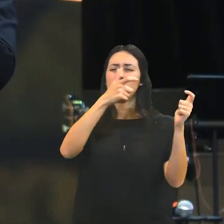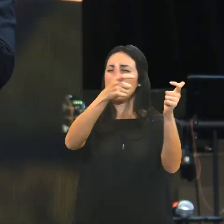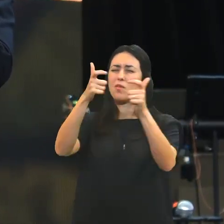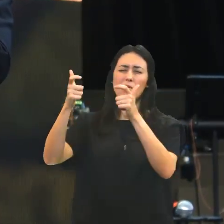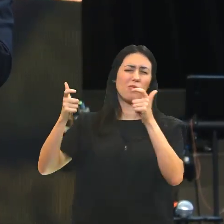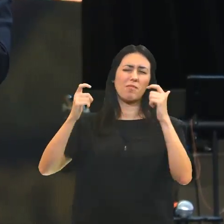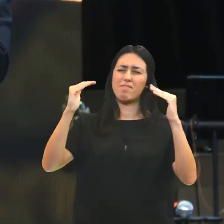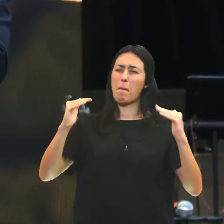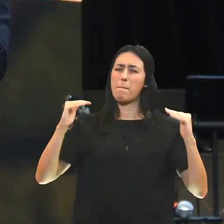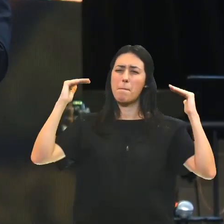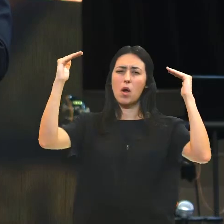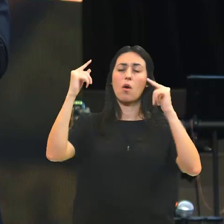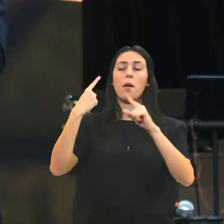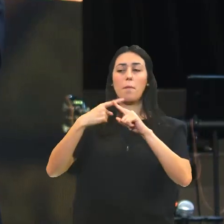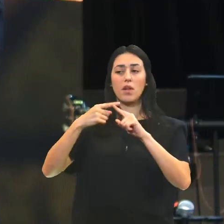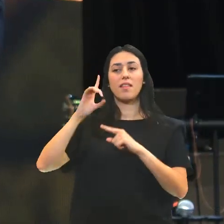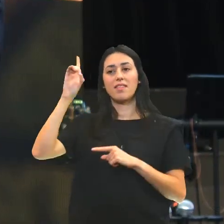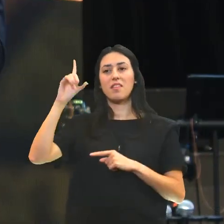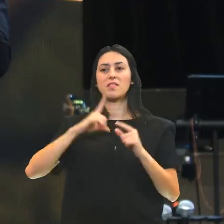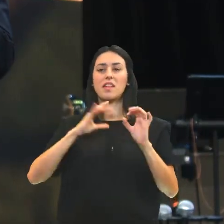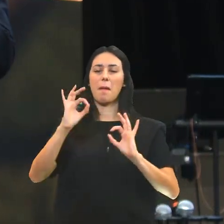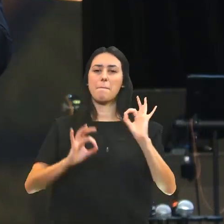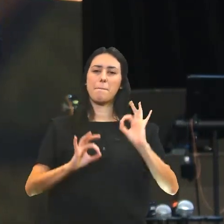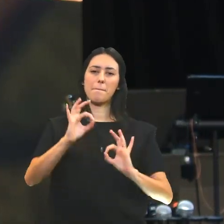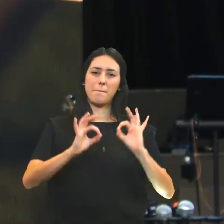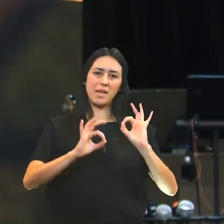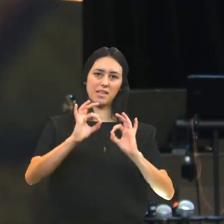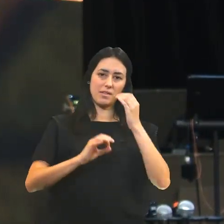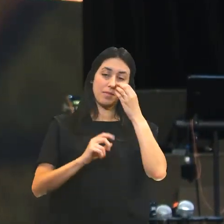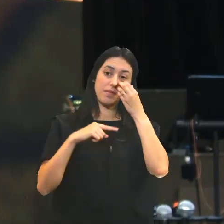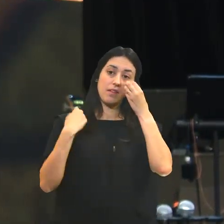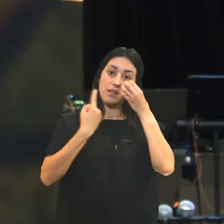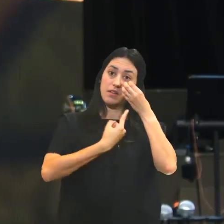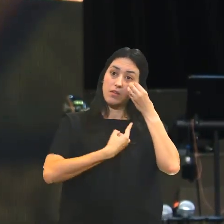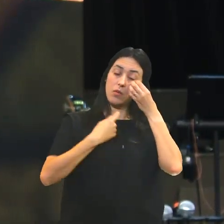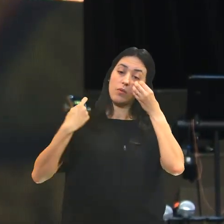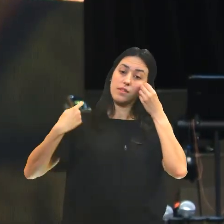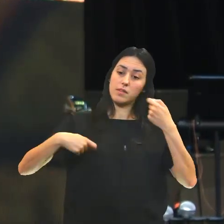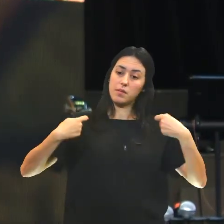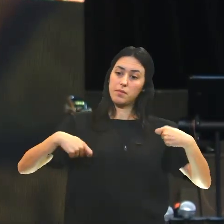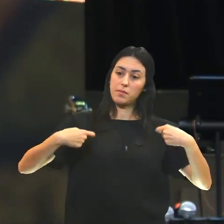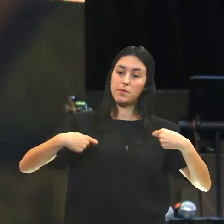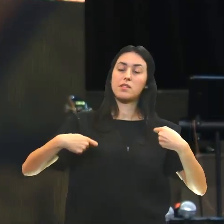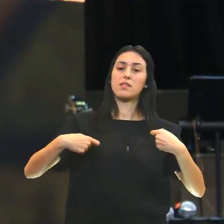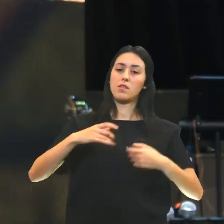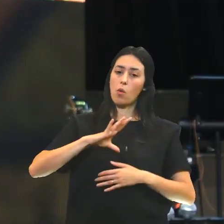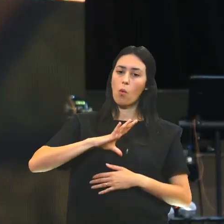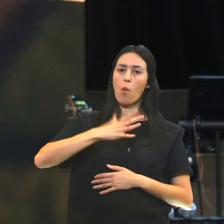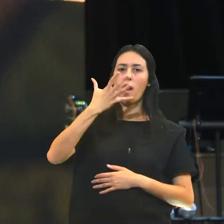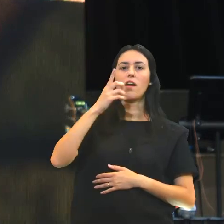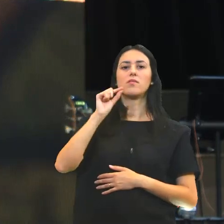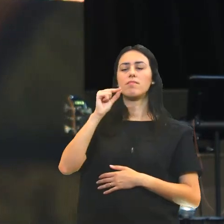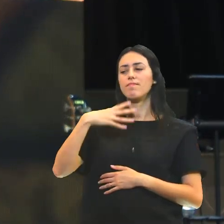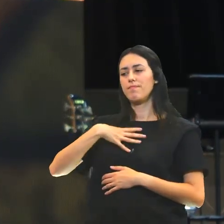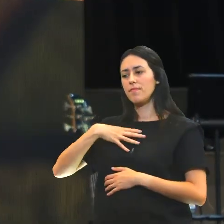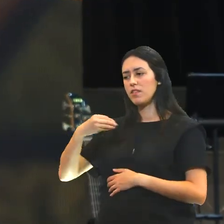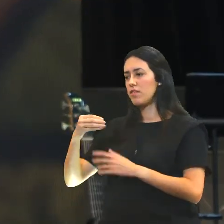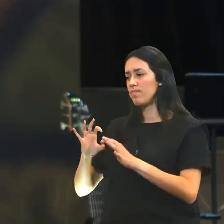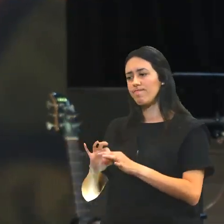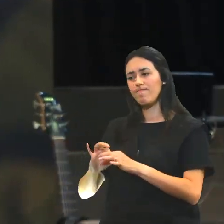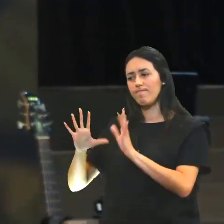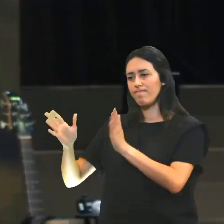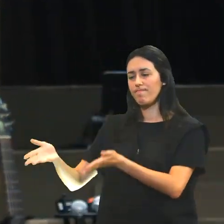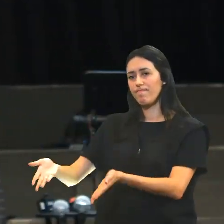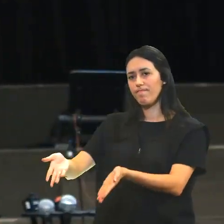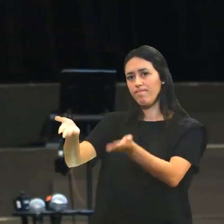maiores, porque Deus tem planos para eles. Mas nós precisamos ter a coragem de deixá-los ir. Isso me lembra uma